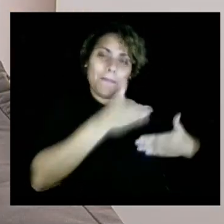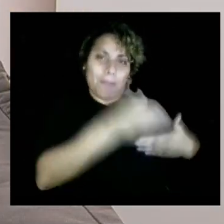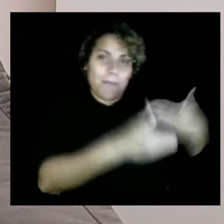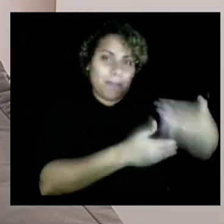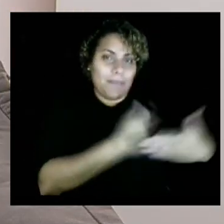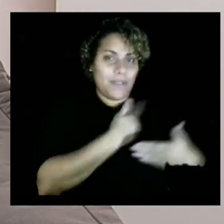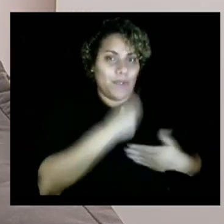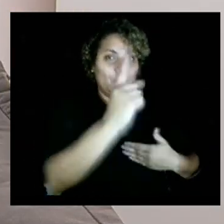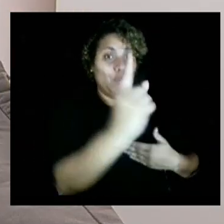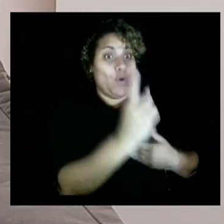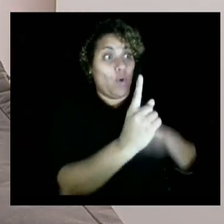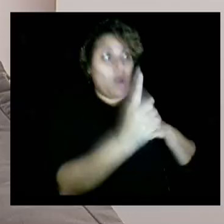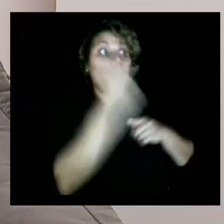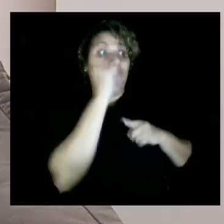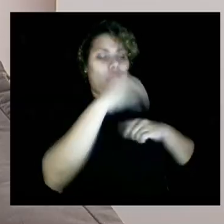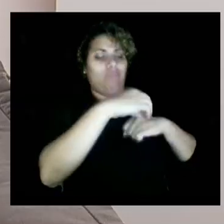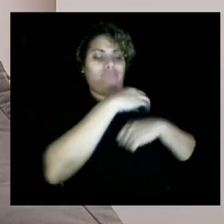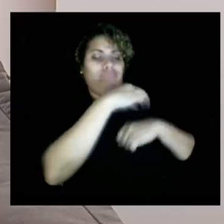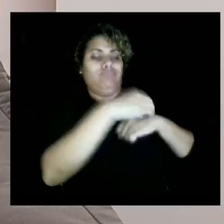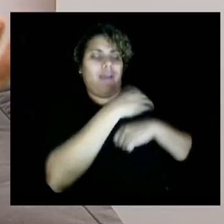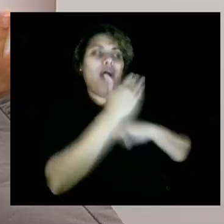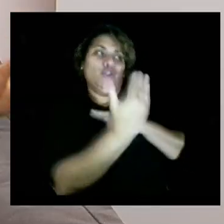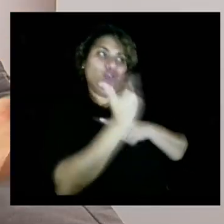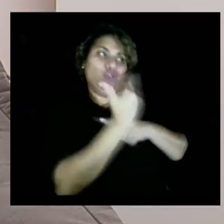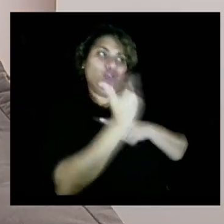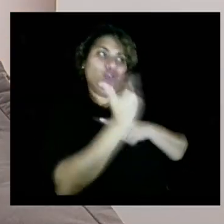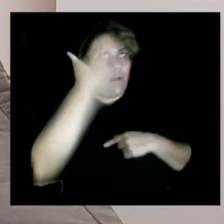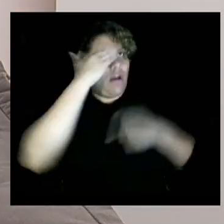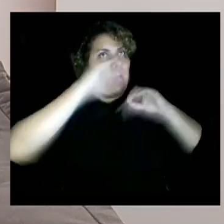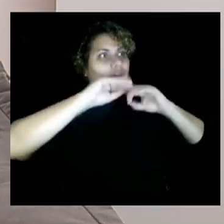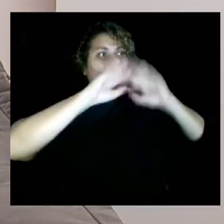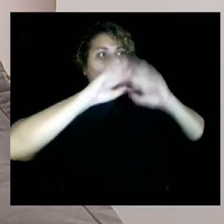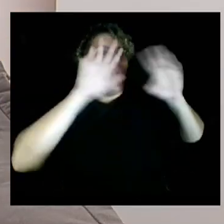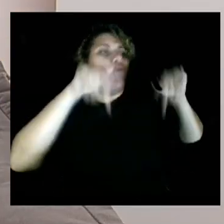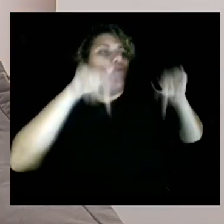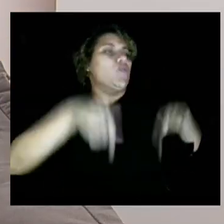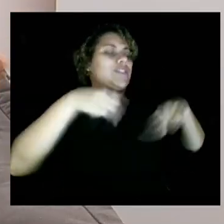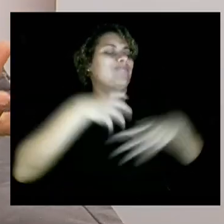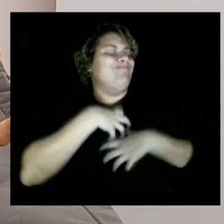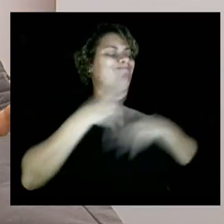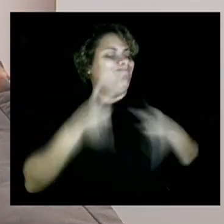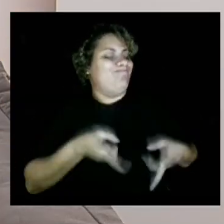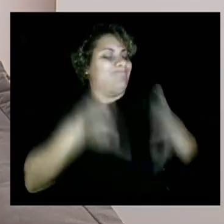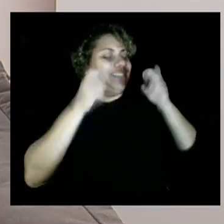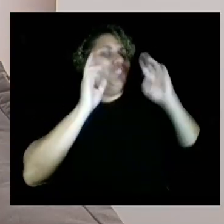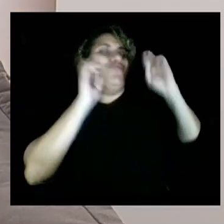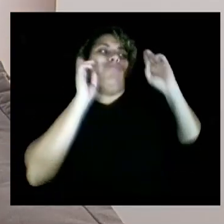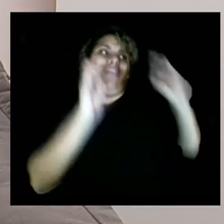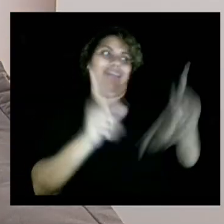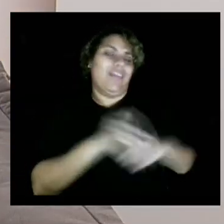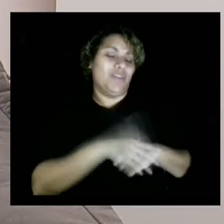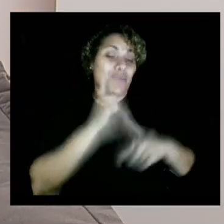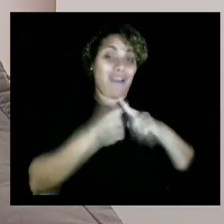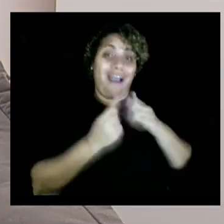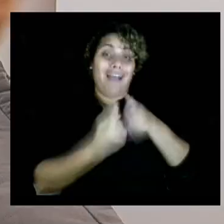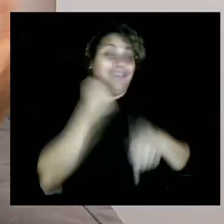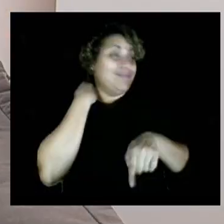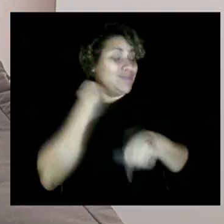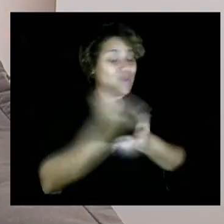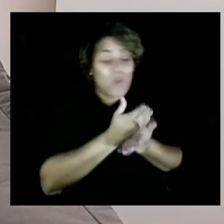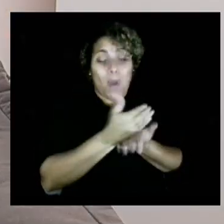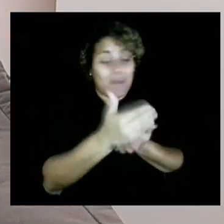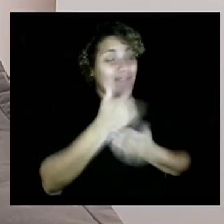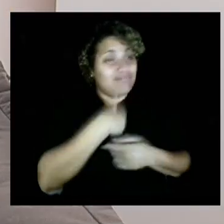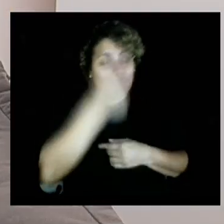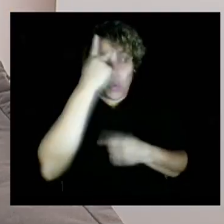e agora tendo essa clareza, eu vejo o quanto faz toda essa diferença. Porque no começo, quando a gente não tem essa orientação, a gente